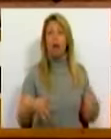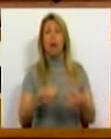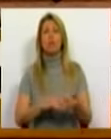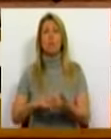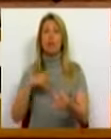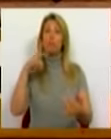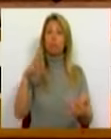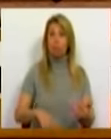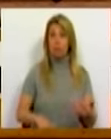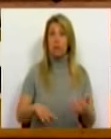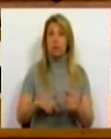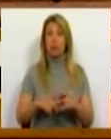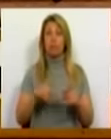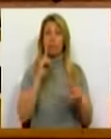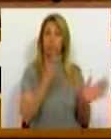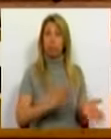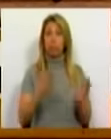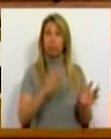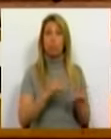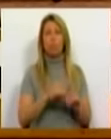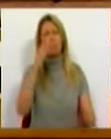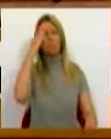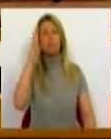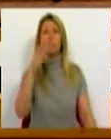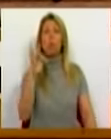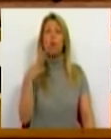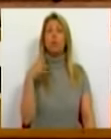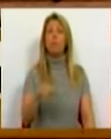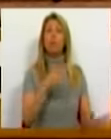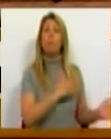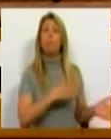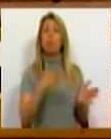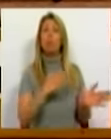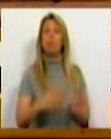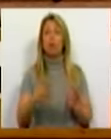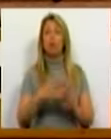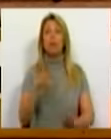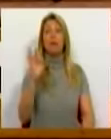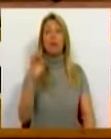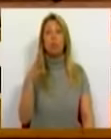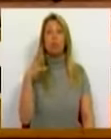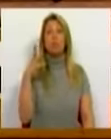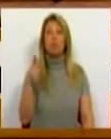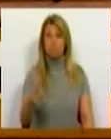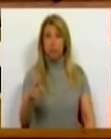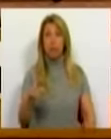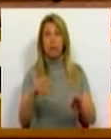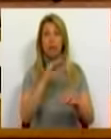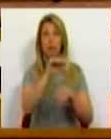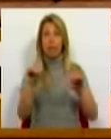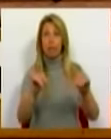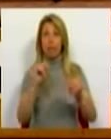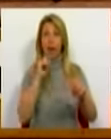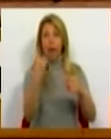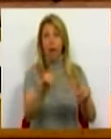Suinicultores, estima-se que existam cerca de 4 mil produtores e 14 mil explorações, o que representa um volume anual